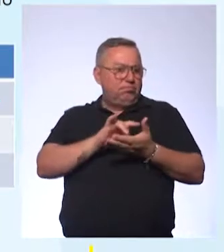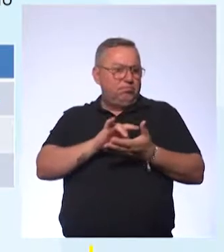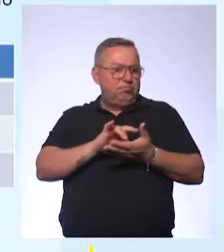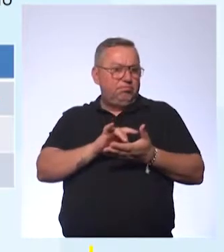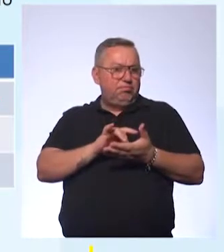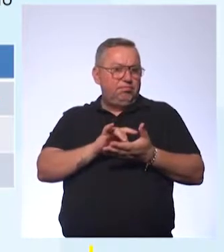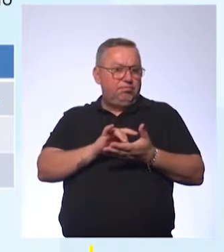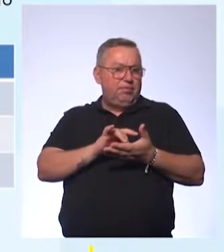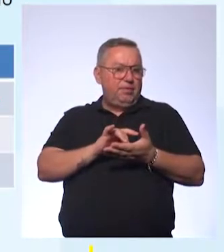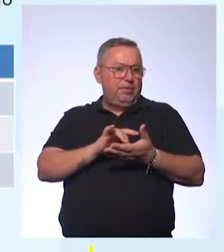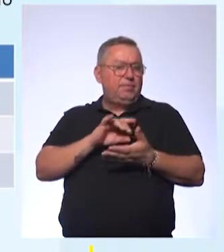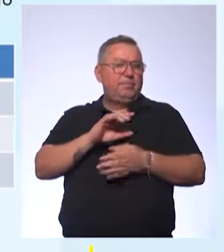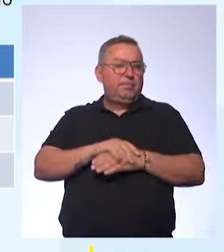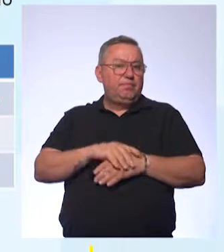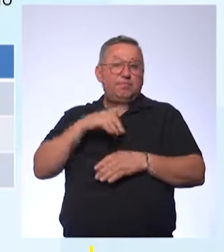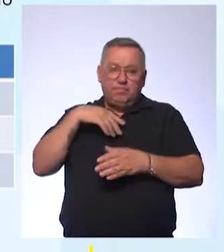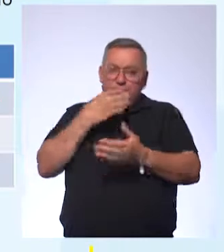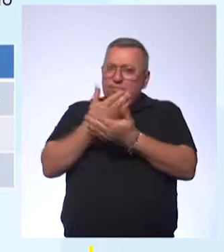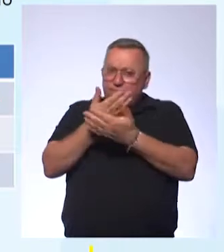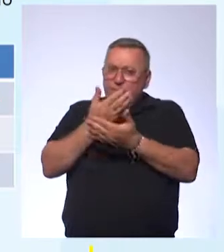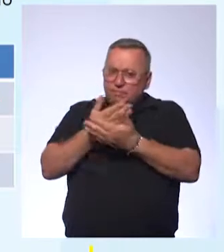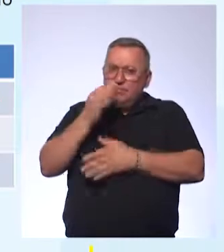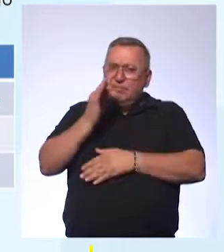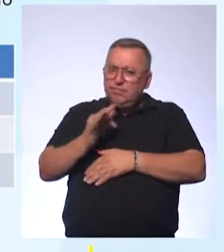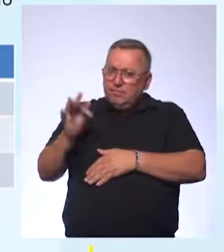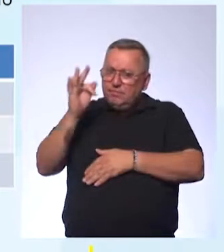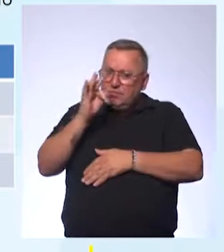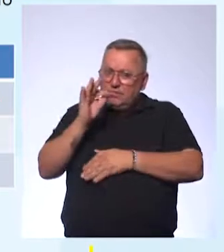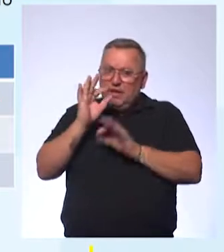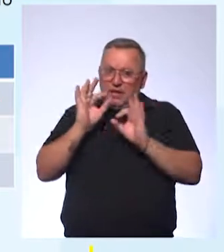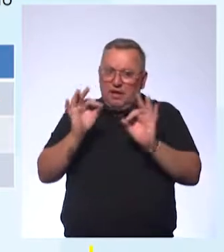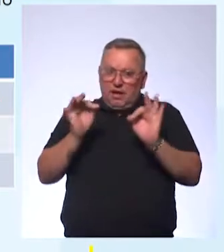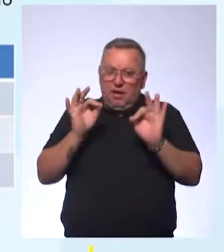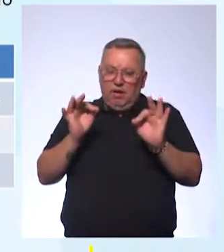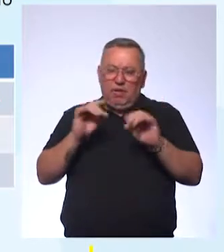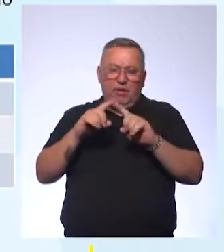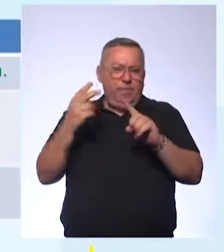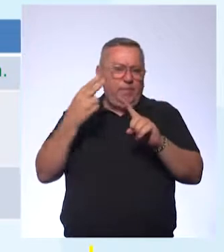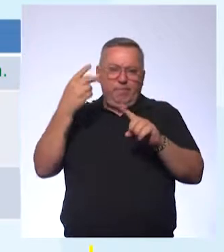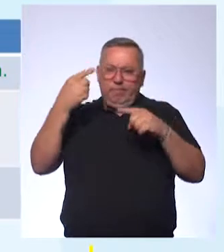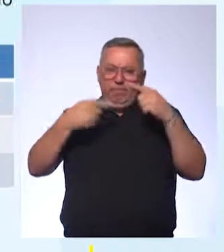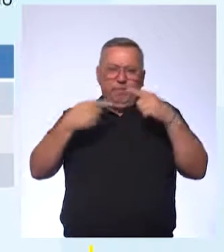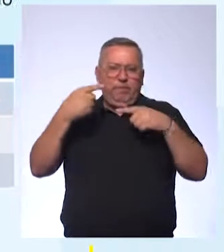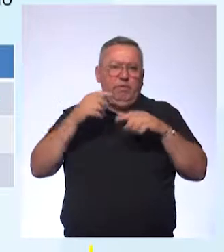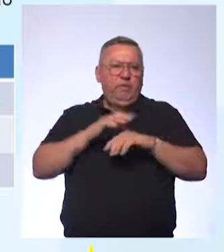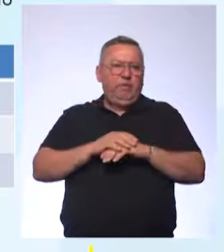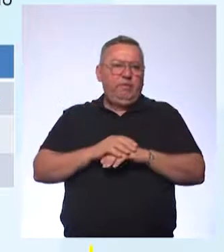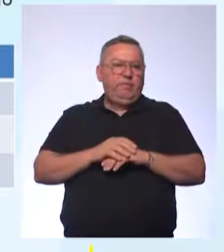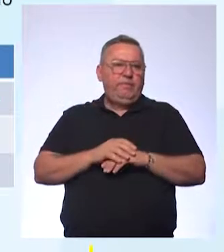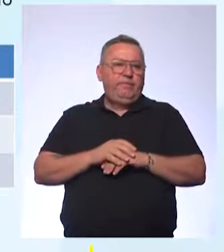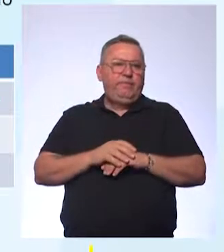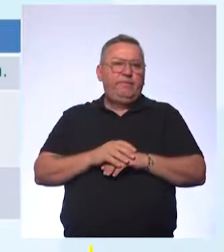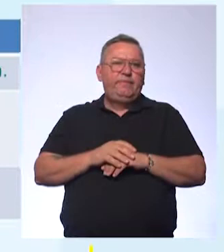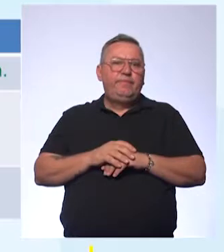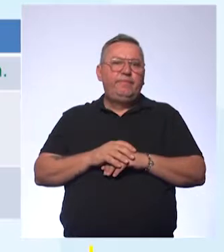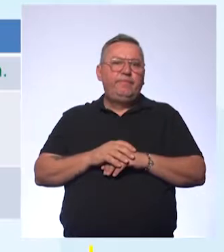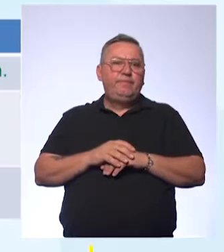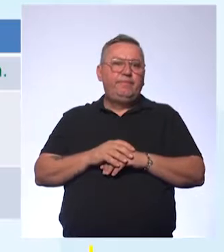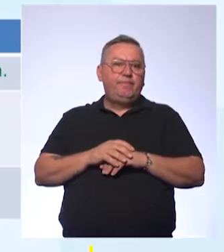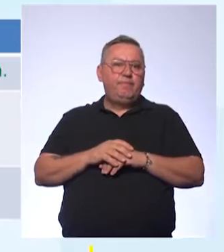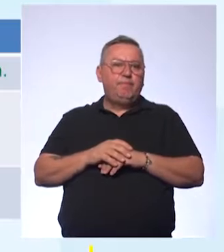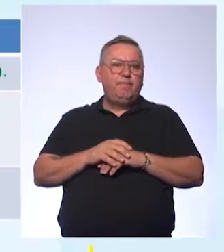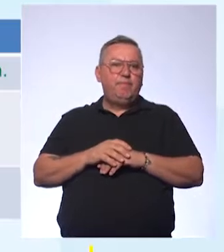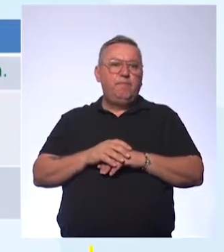tá? Incontestável. Ele estudou na Universidade Federal, isso é incontestável, então é um fato. Opa! Pode